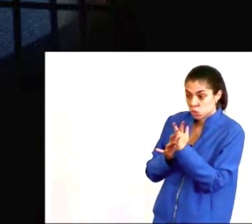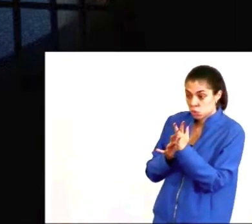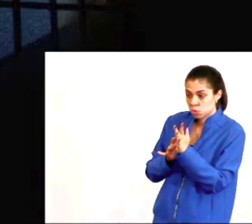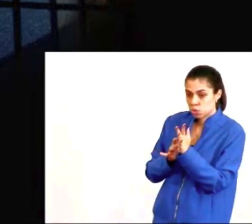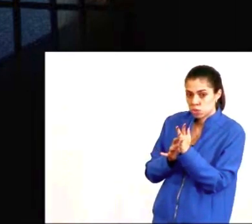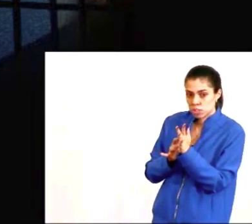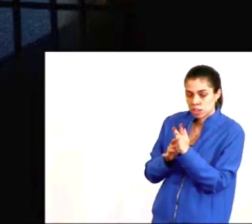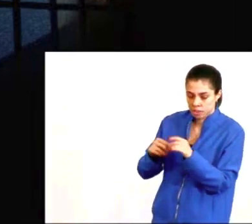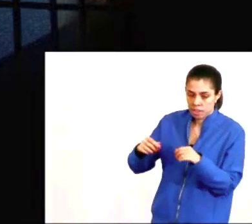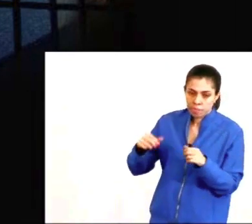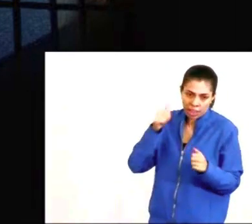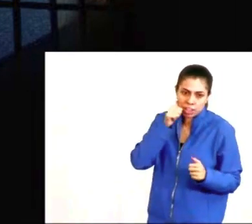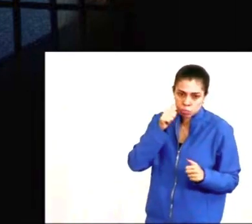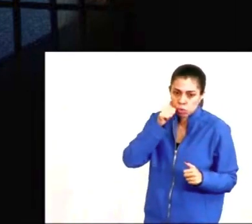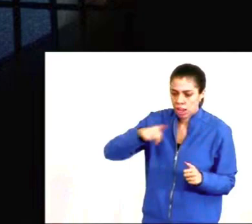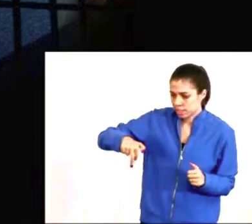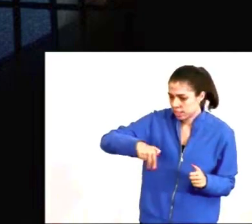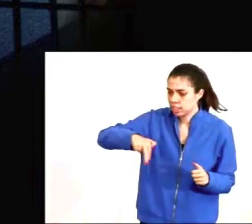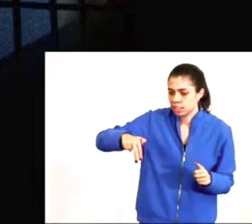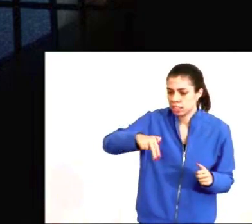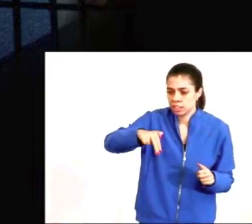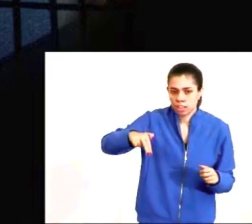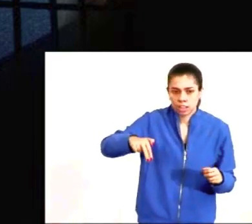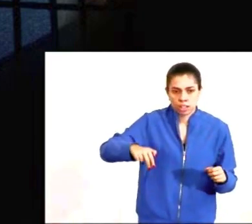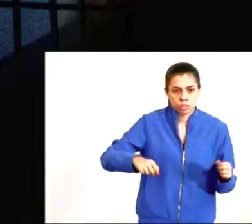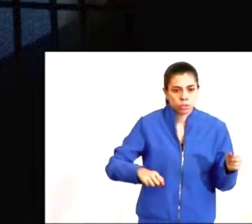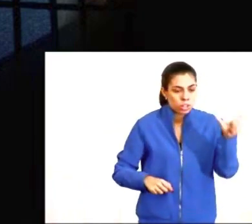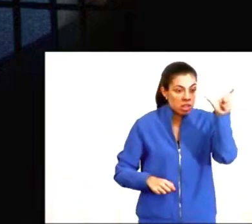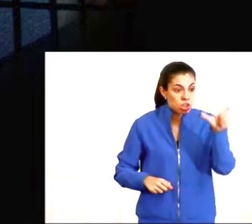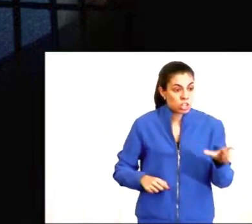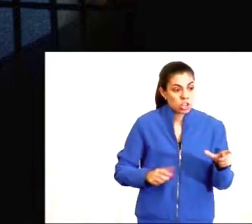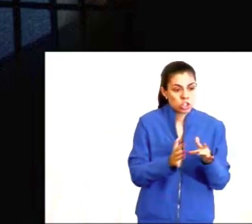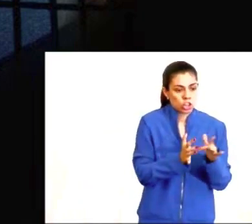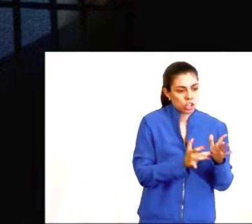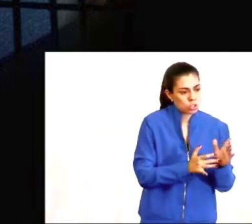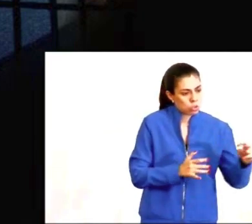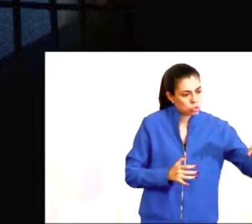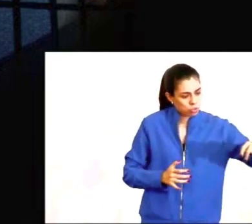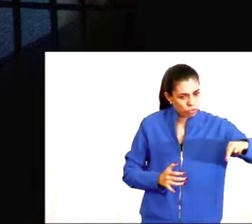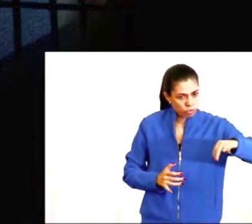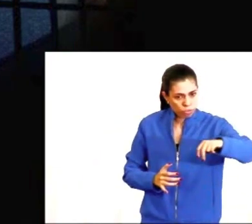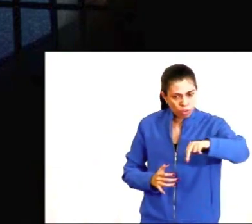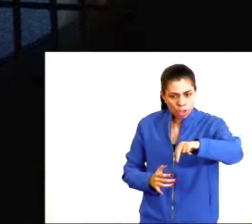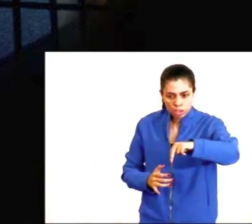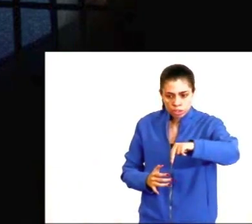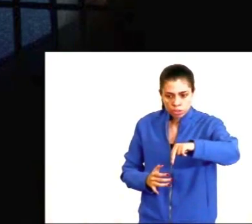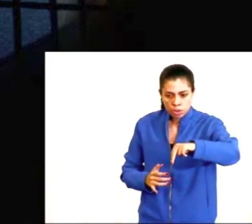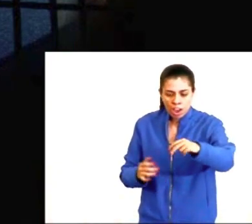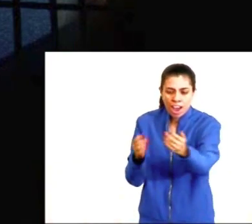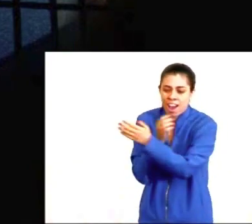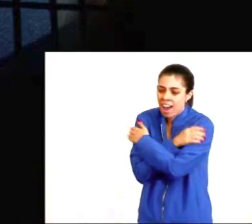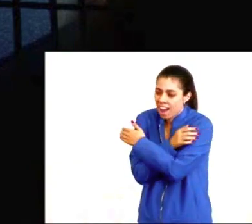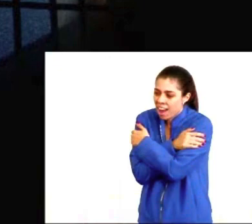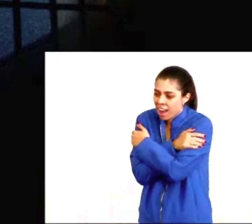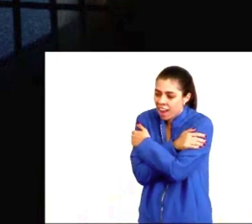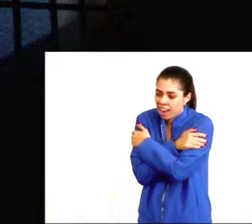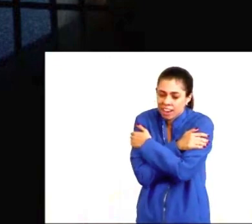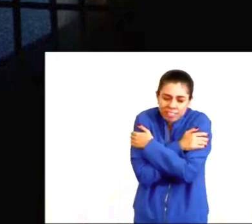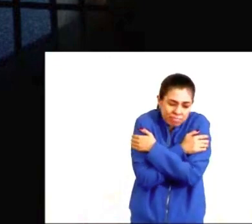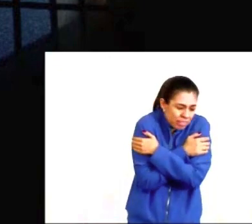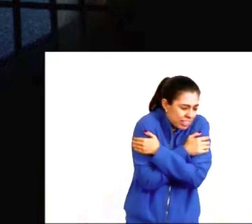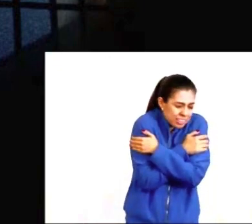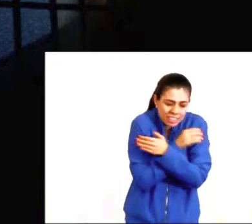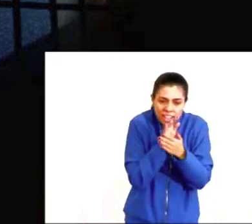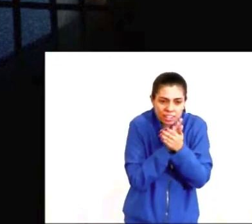elas, aproximando-se, abraçaram-lhe os pés e o adoraram. Bom,